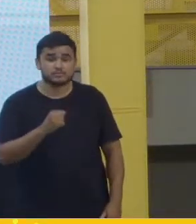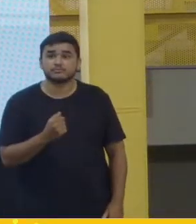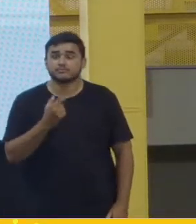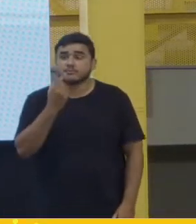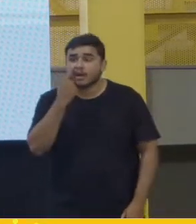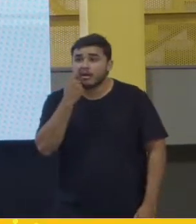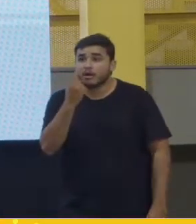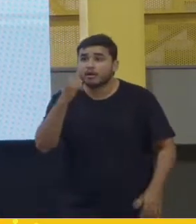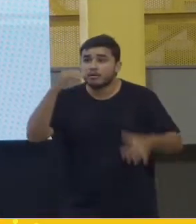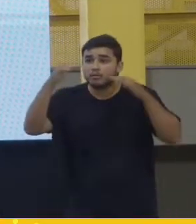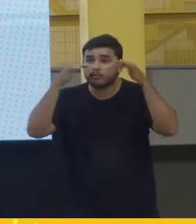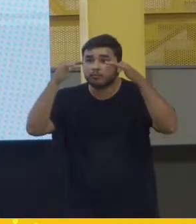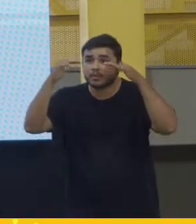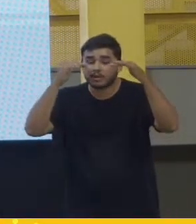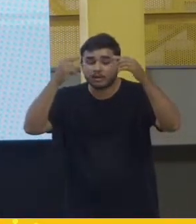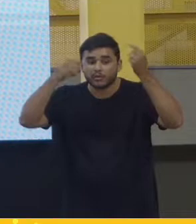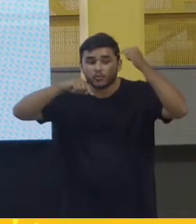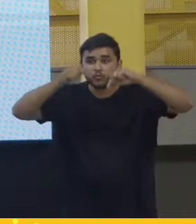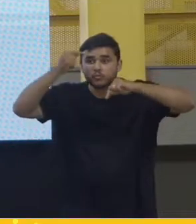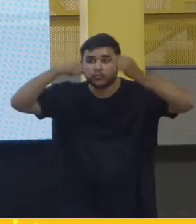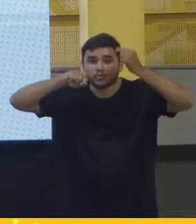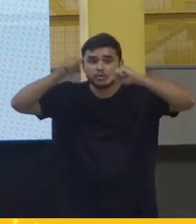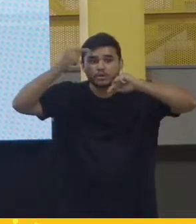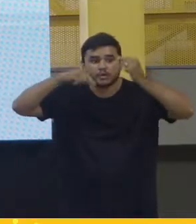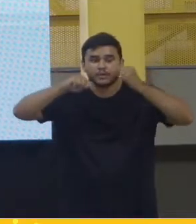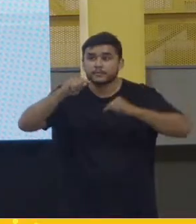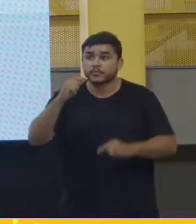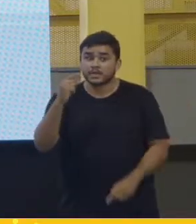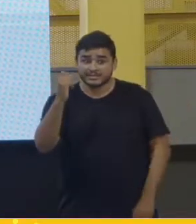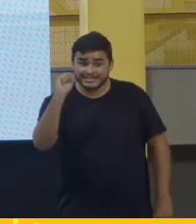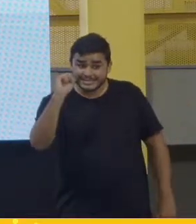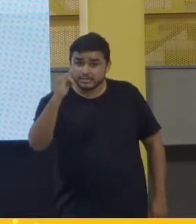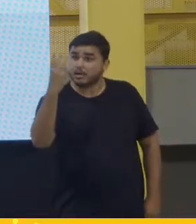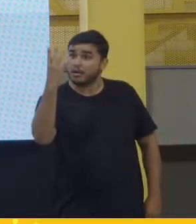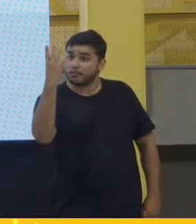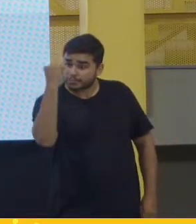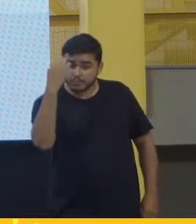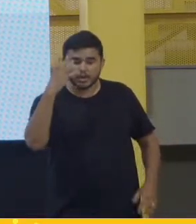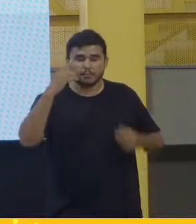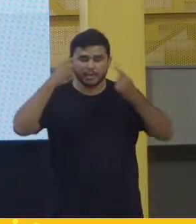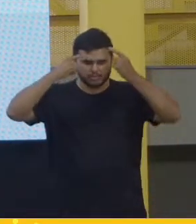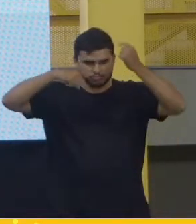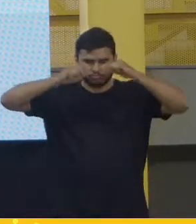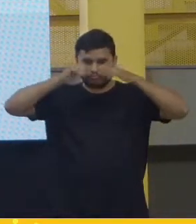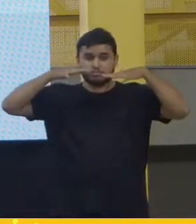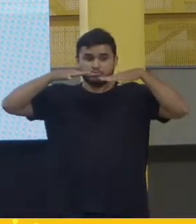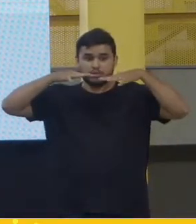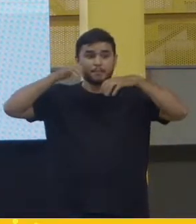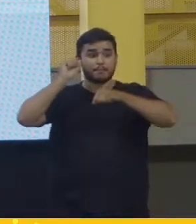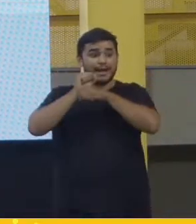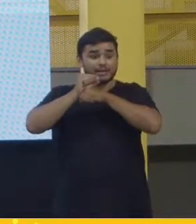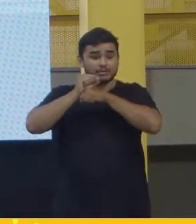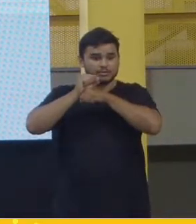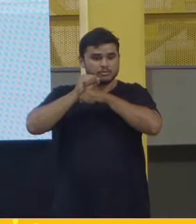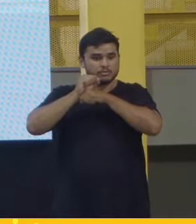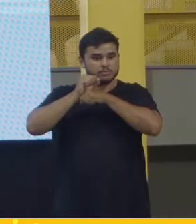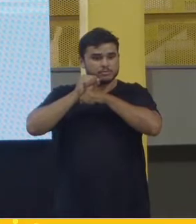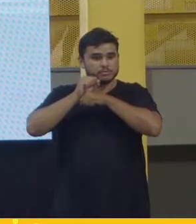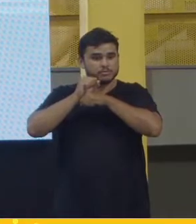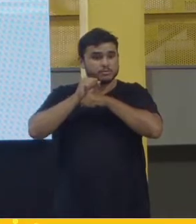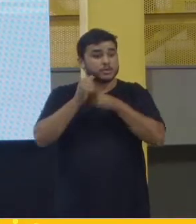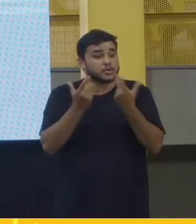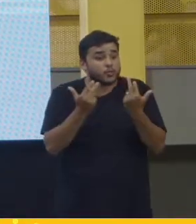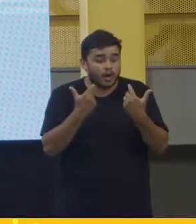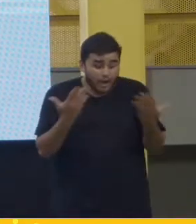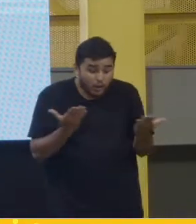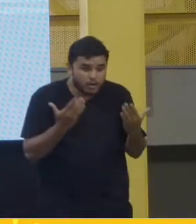sangue circulando por lá e esses movimentos são percebidos também pelas pessoas. E por que que na foto às vezes o olho